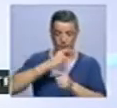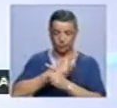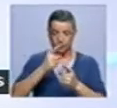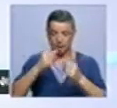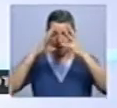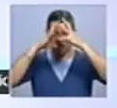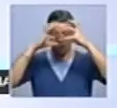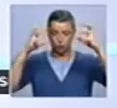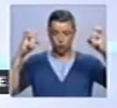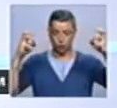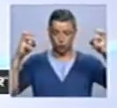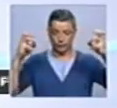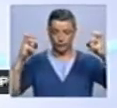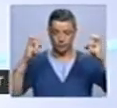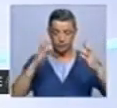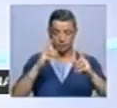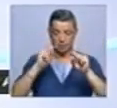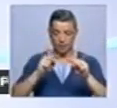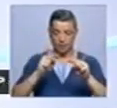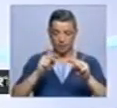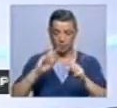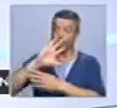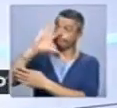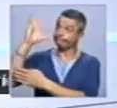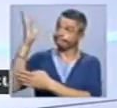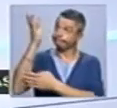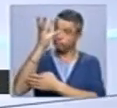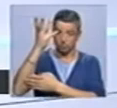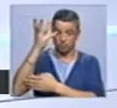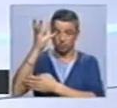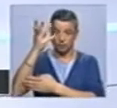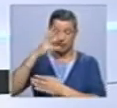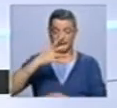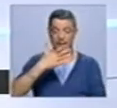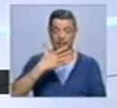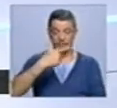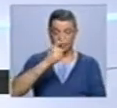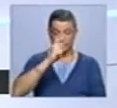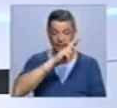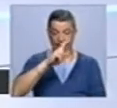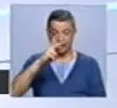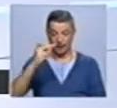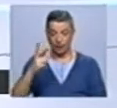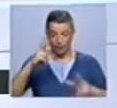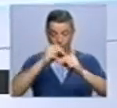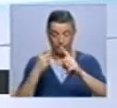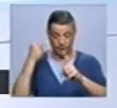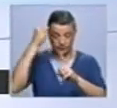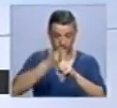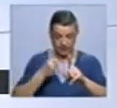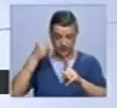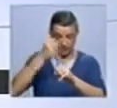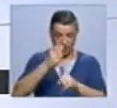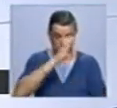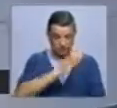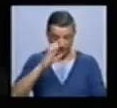nuvens são também um dos fatores que regulam o próprio clima no nosso próprio planeta Terra. E, portanto, este exoplaneta lança novos desafios à ciência, aos meteorologistas,